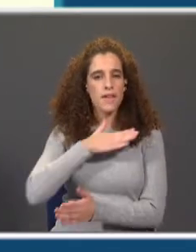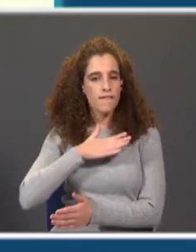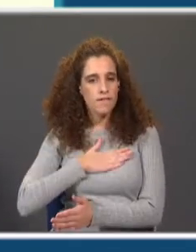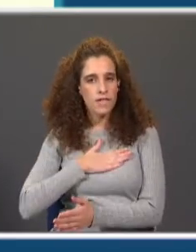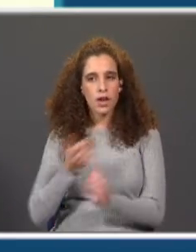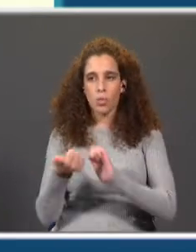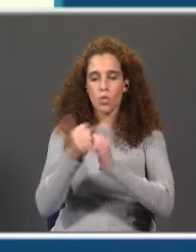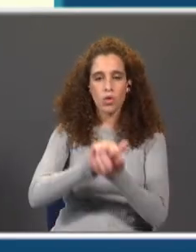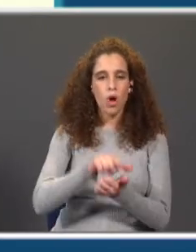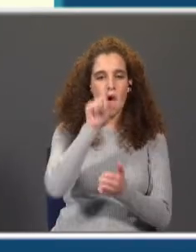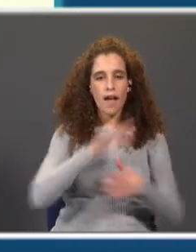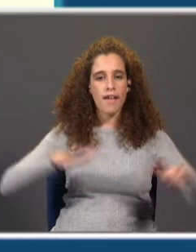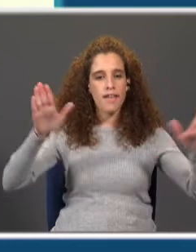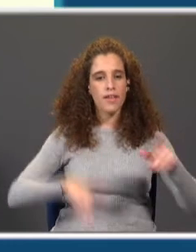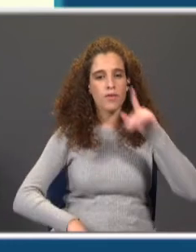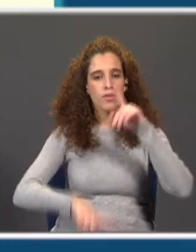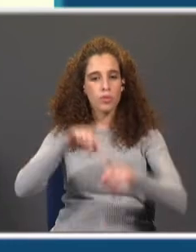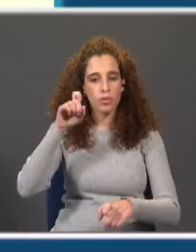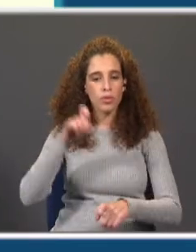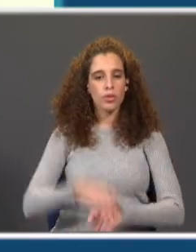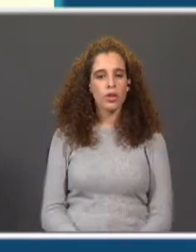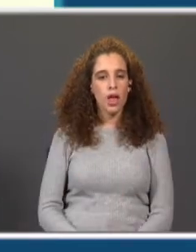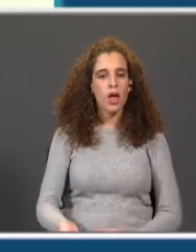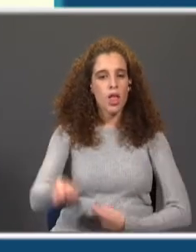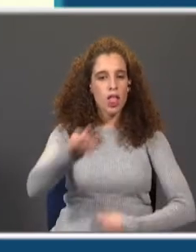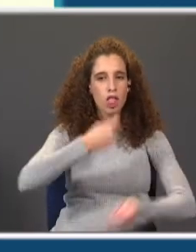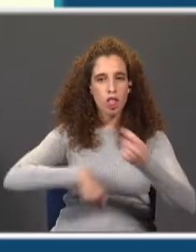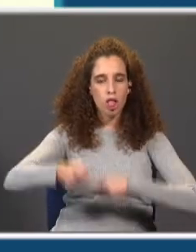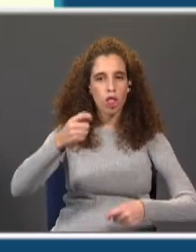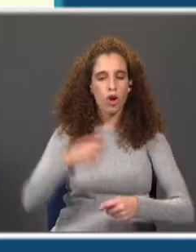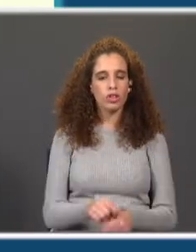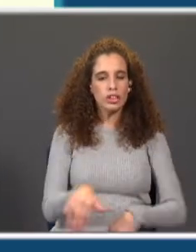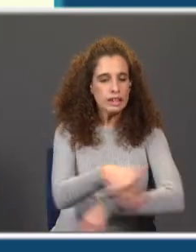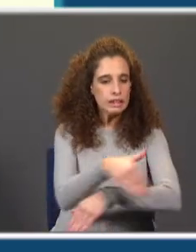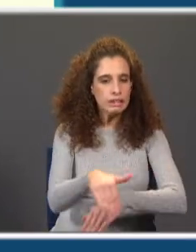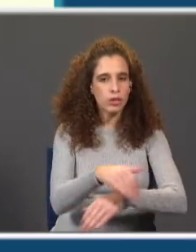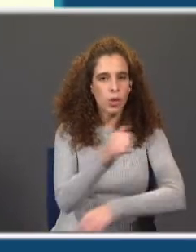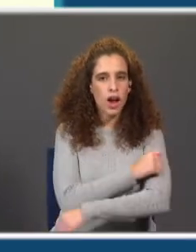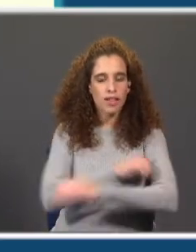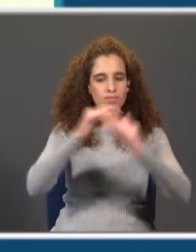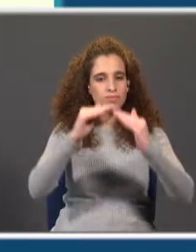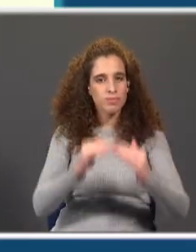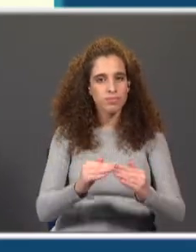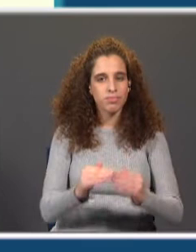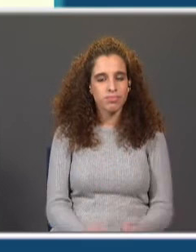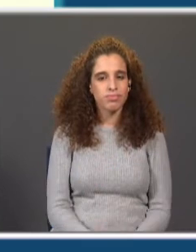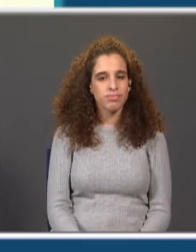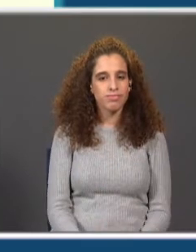fugiram, repara, arrasaram, demoliram as lojas e os pátios, as tais casinhas baixas foram